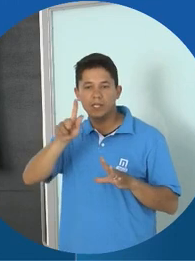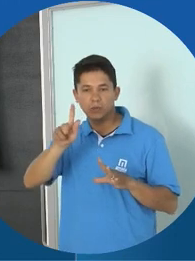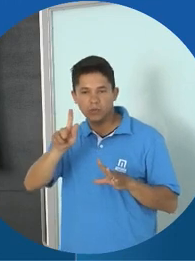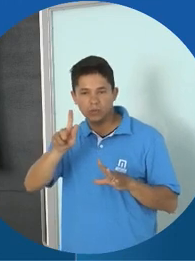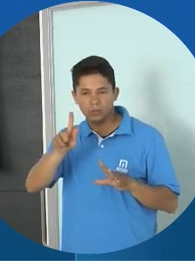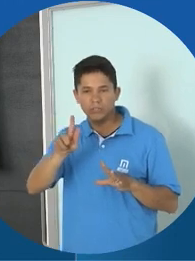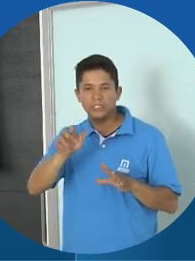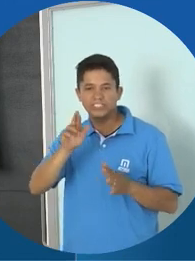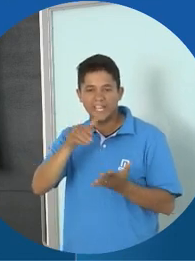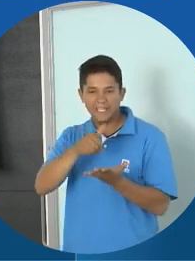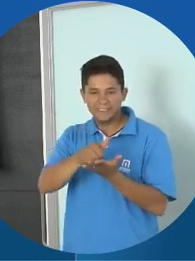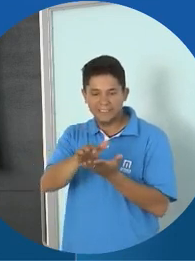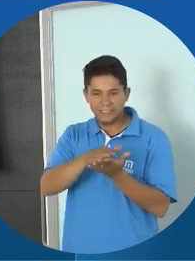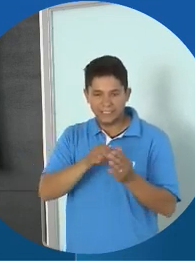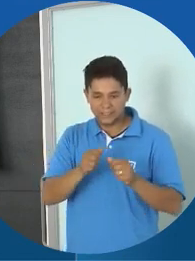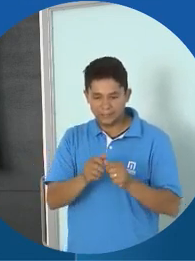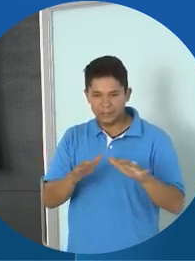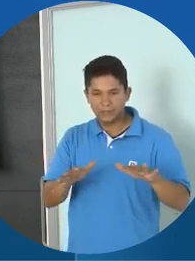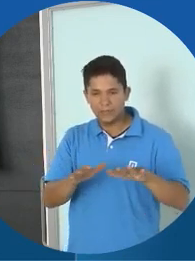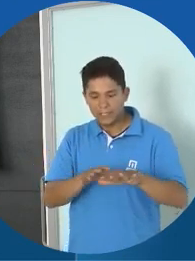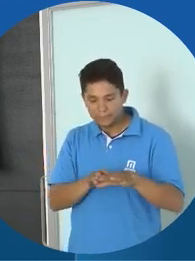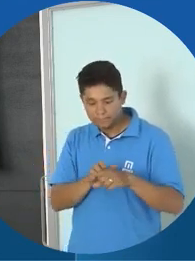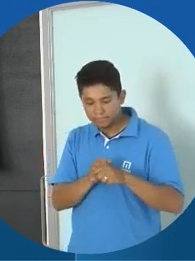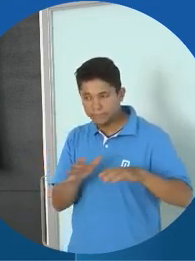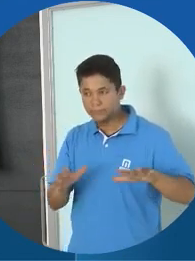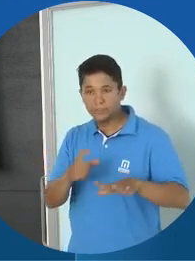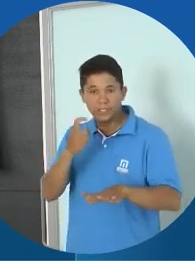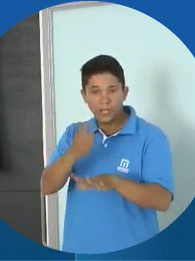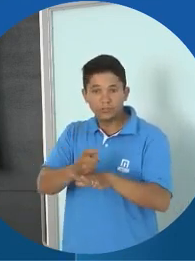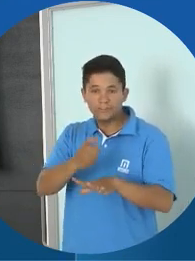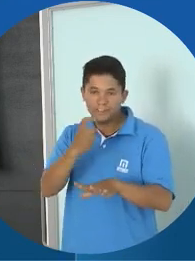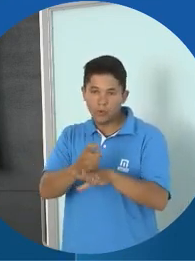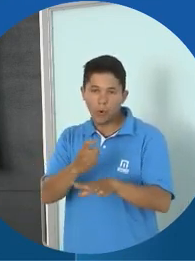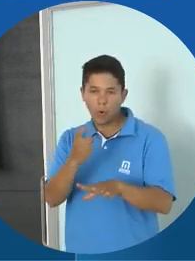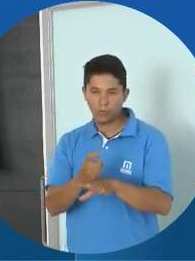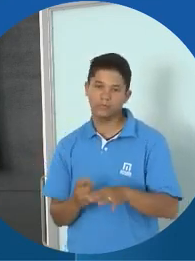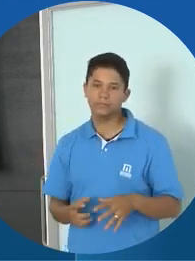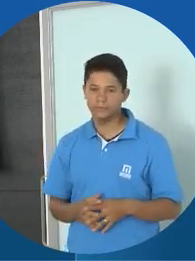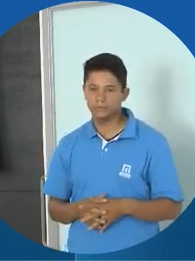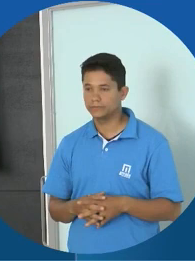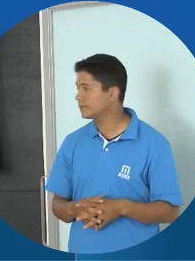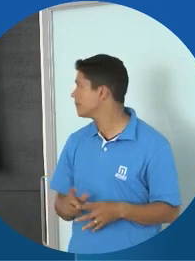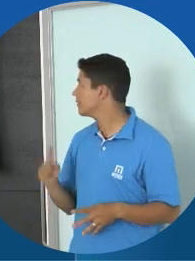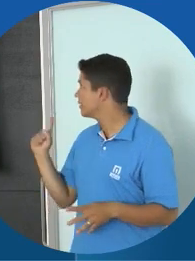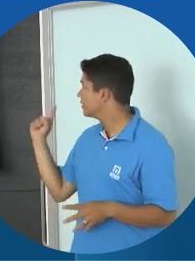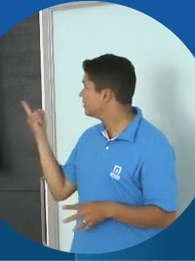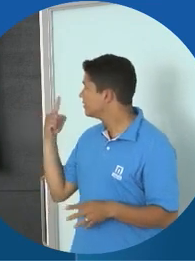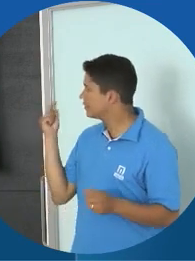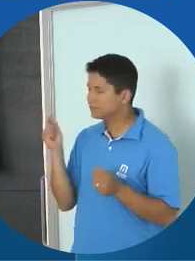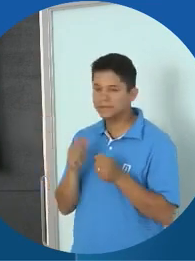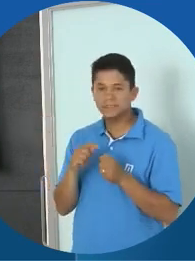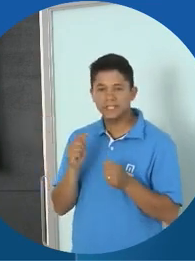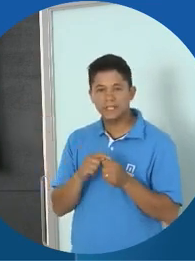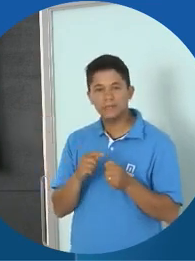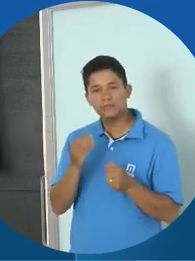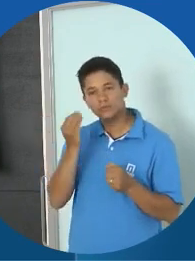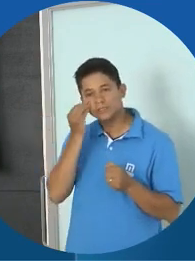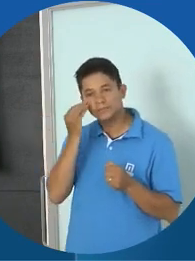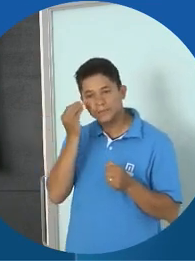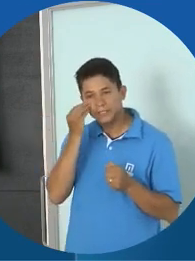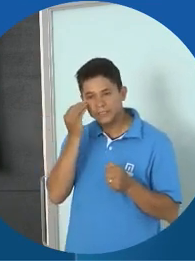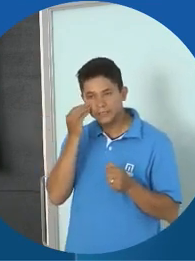de entorno. Nós coletamos alguns corpos de prova, ensaiamos, isso vai ser mostrado ao longo da